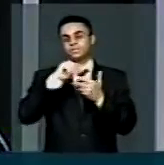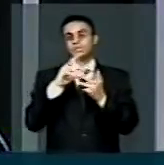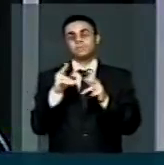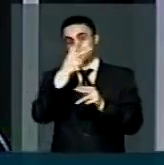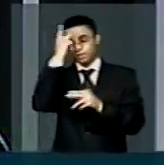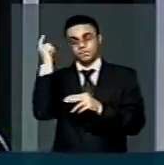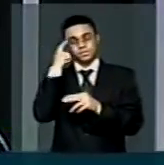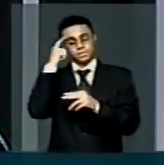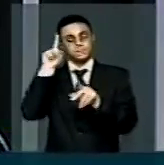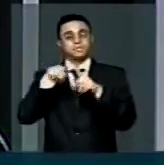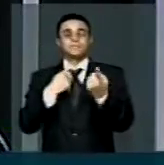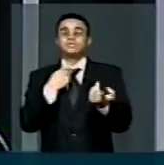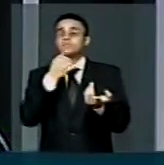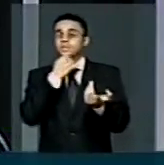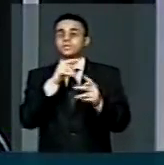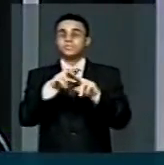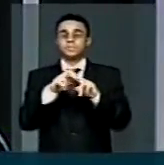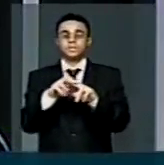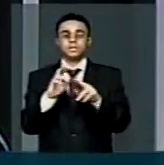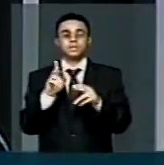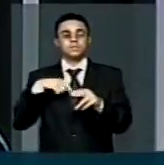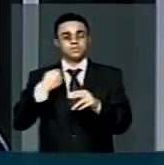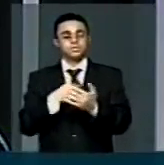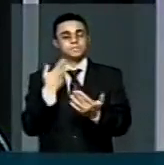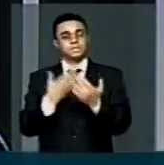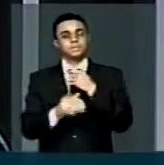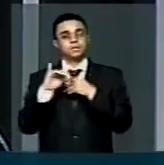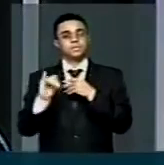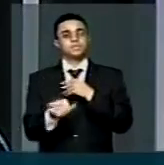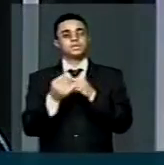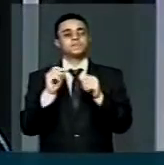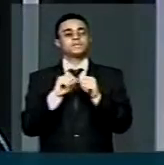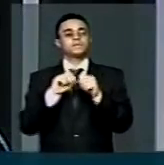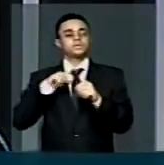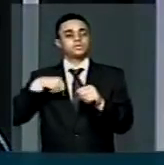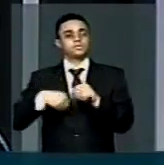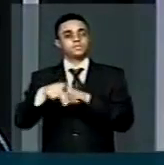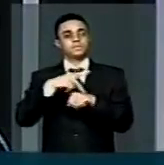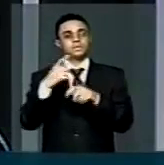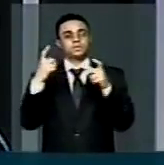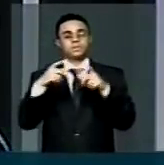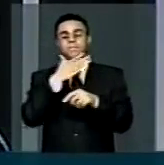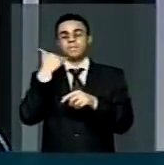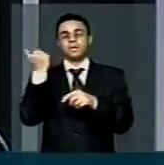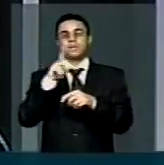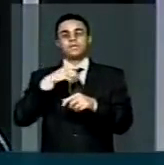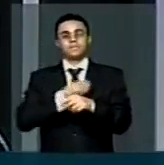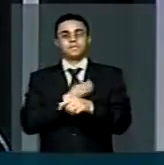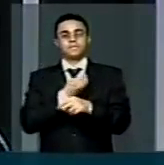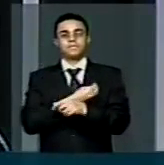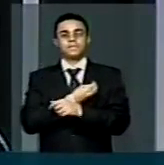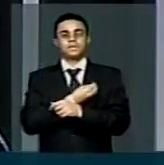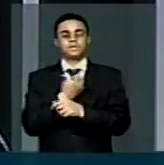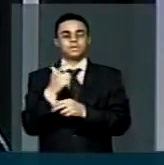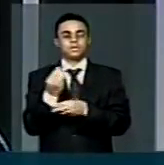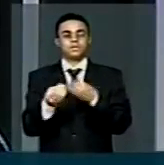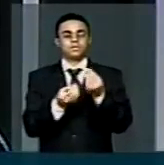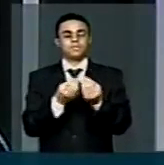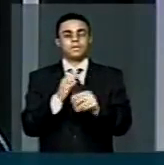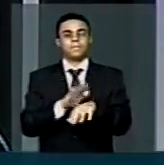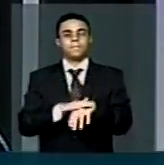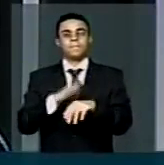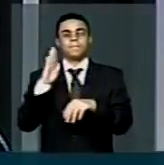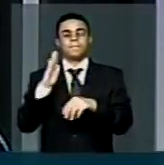pensam, mas lamento que a gente tenha perdido essa oportunidade de tornar o nosso país um lugar melhor para viver, com mais mobilidade,